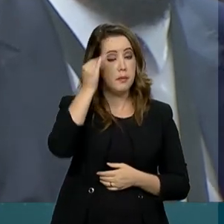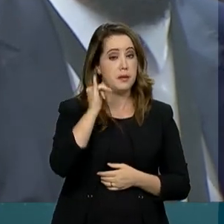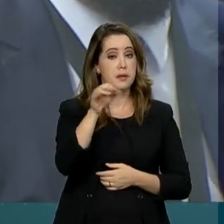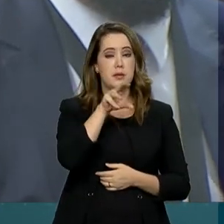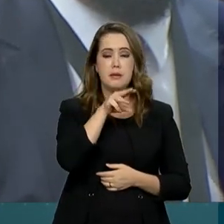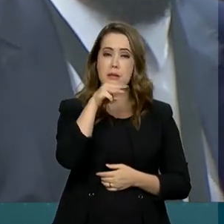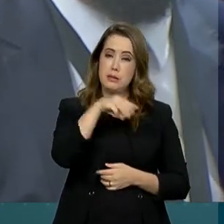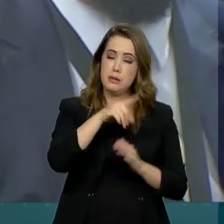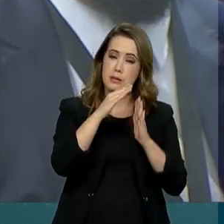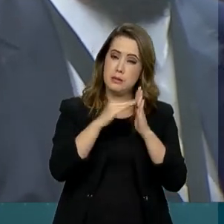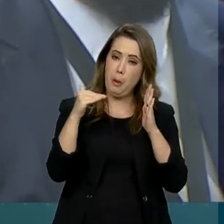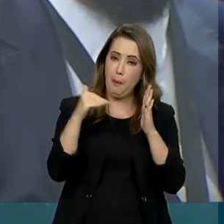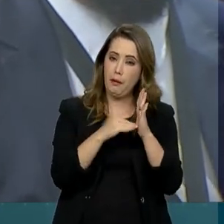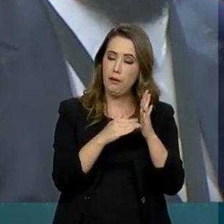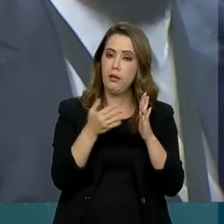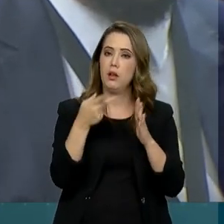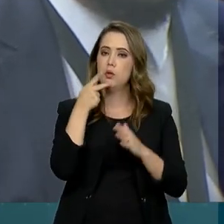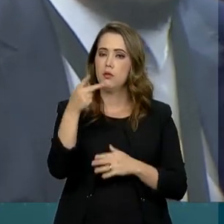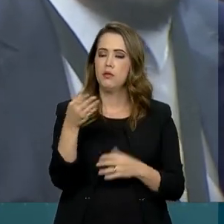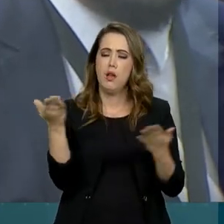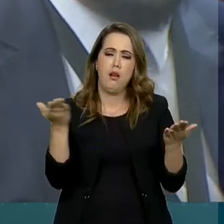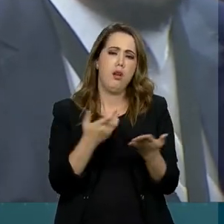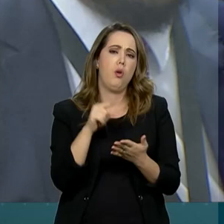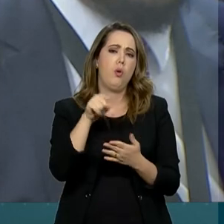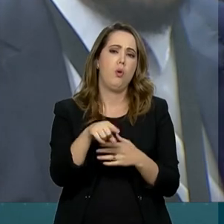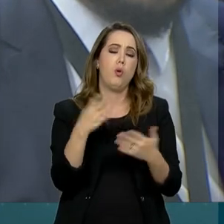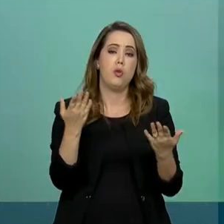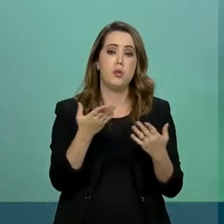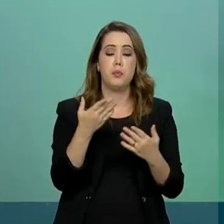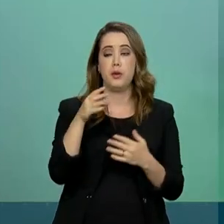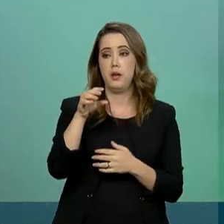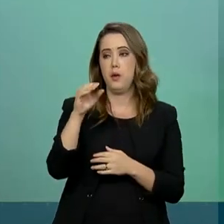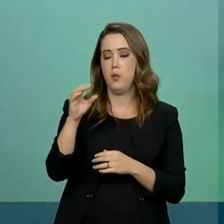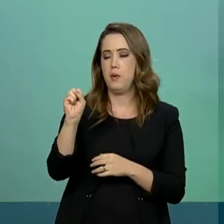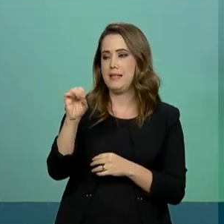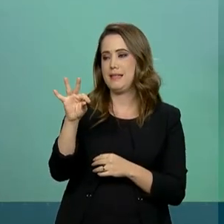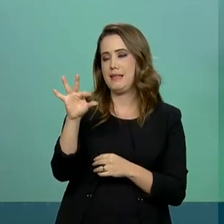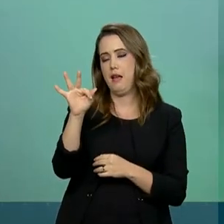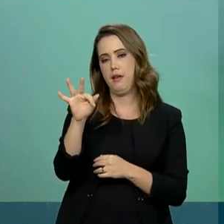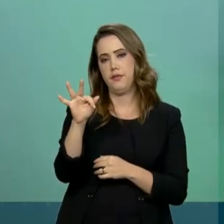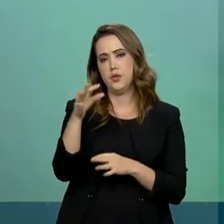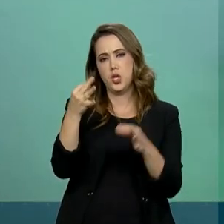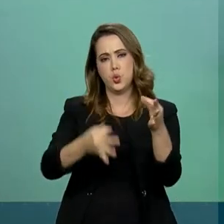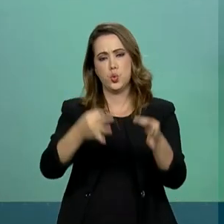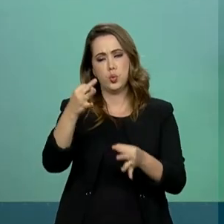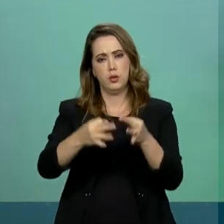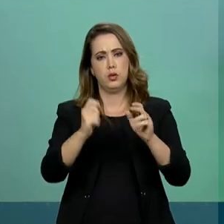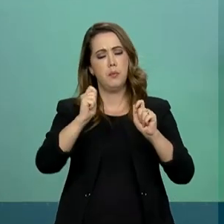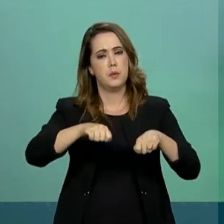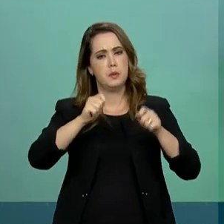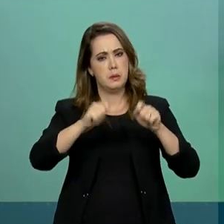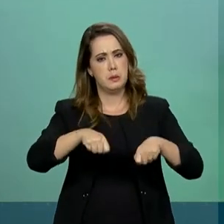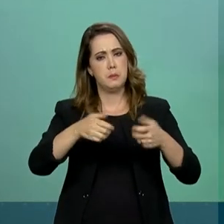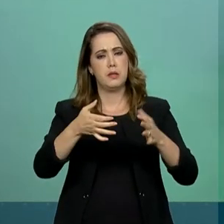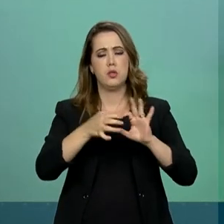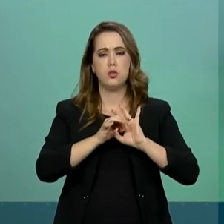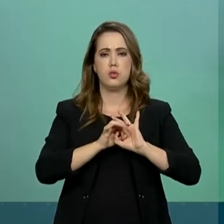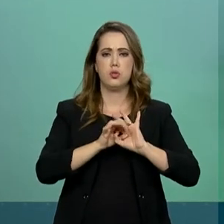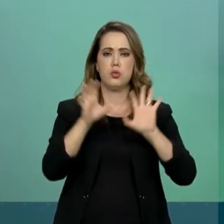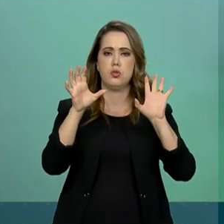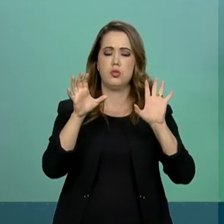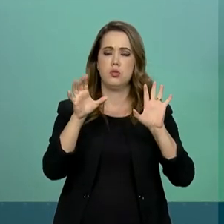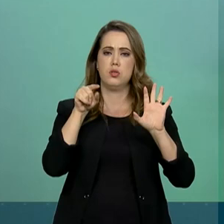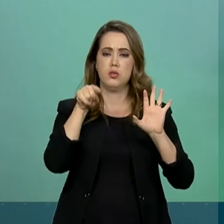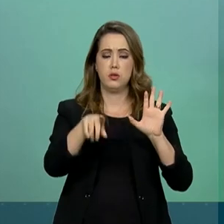que neste momento supremo está julgando a questão dada a possibilidade de autorização da necessidade de autorização